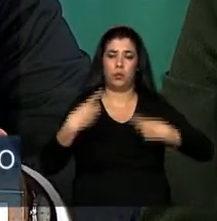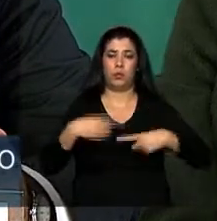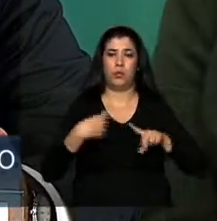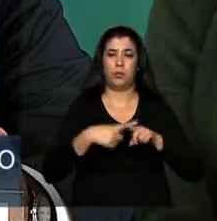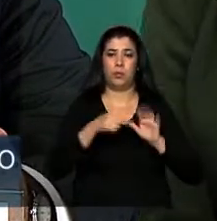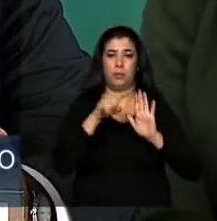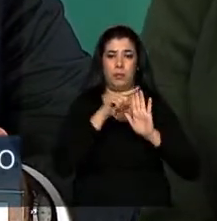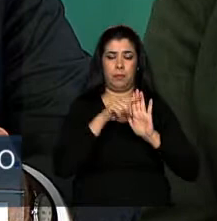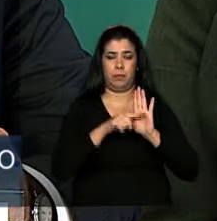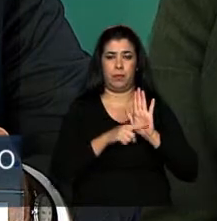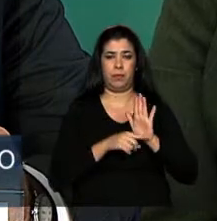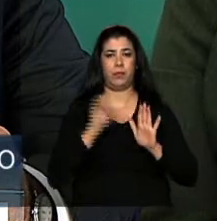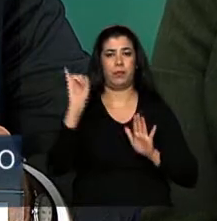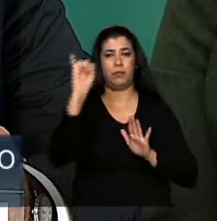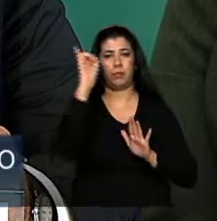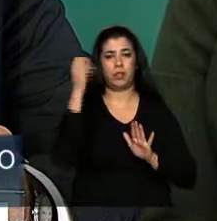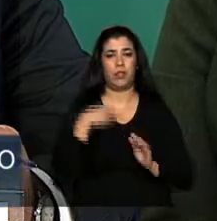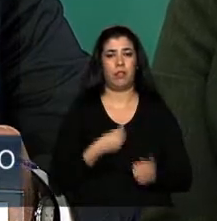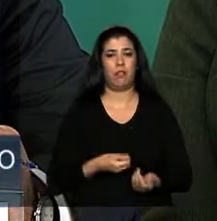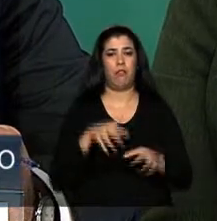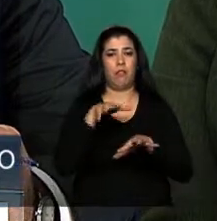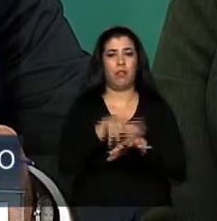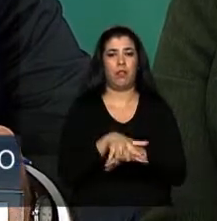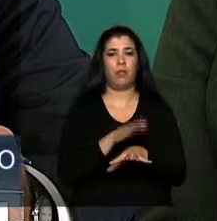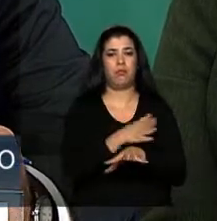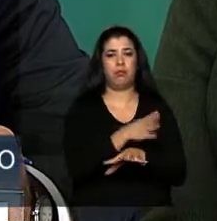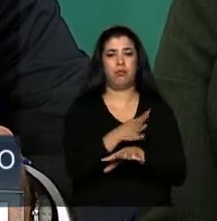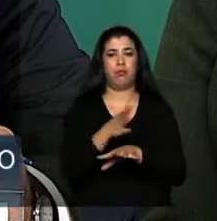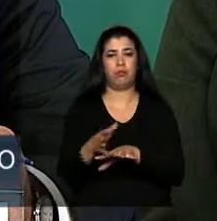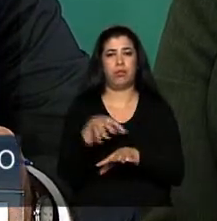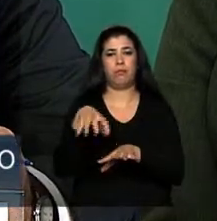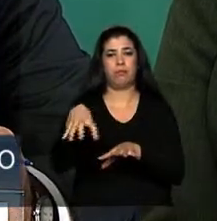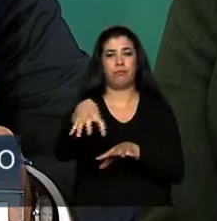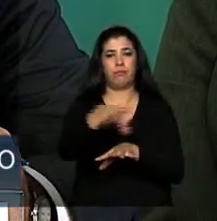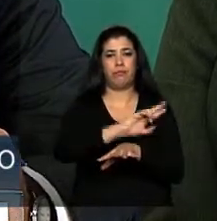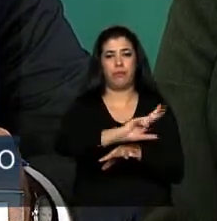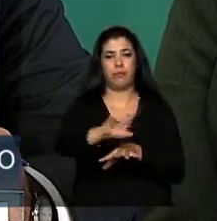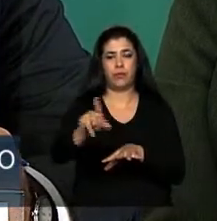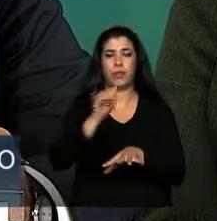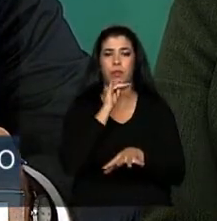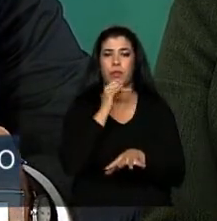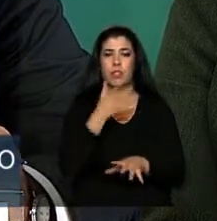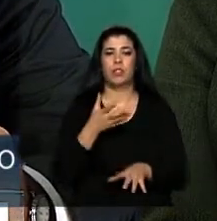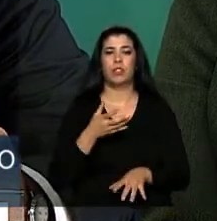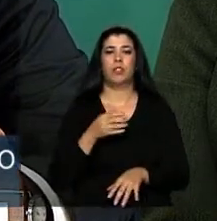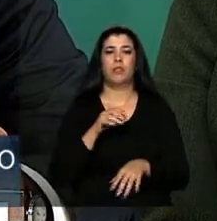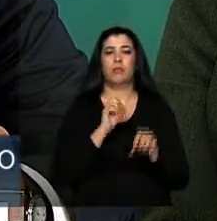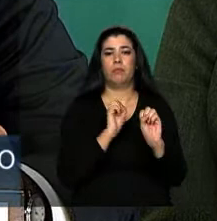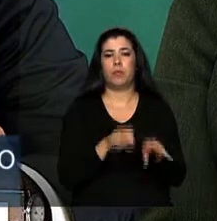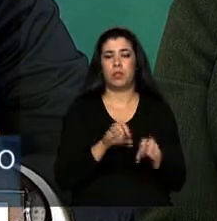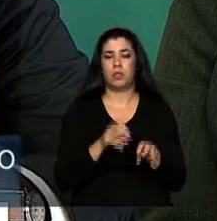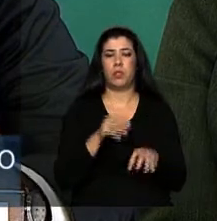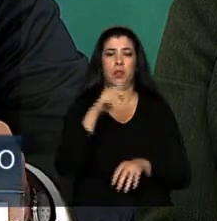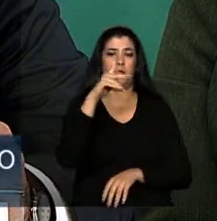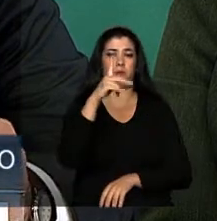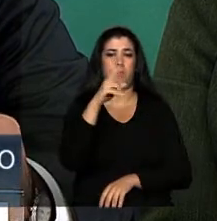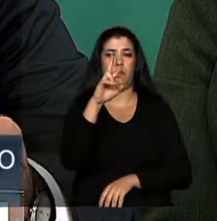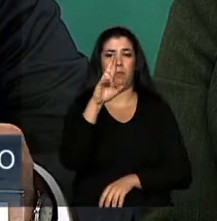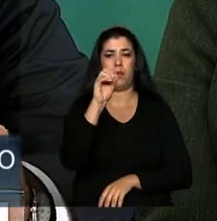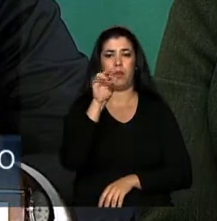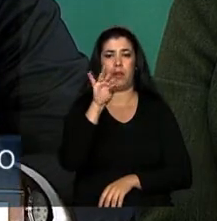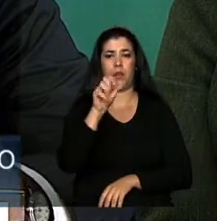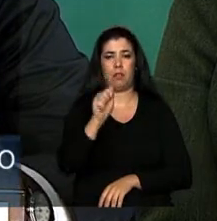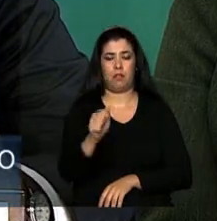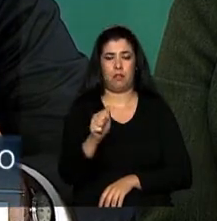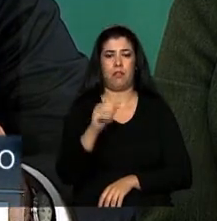são intersetoriais, como foi mencionado aqui, a questão da educação, Pronapec, a questão da moradia,